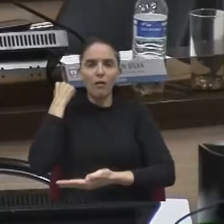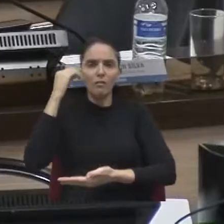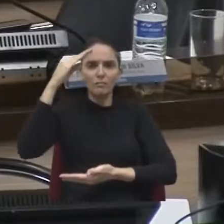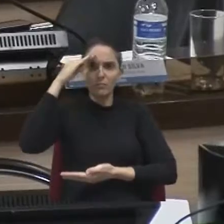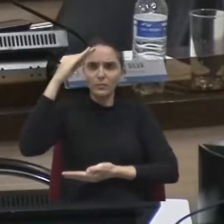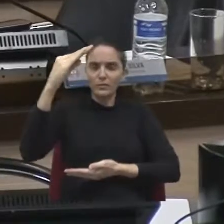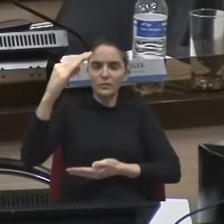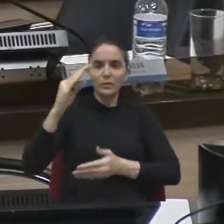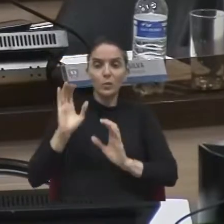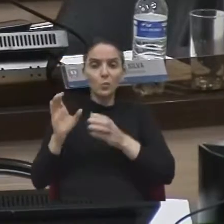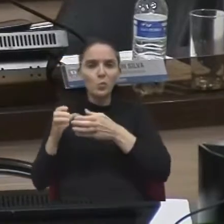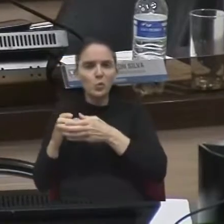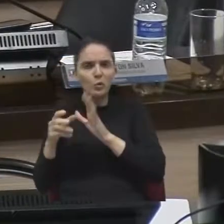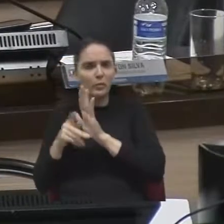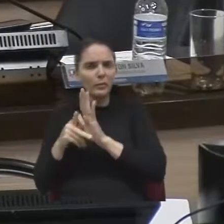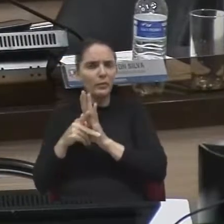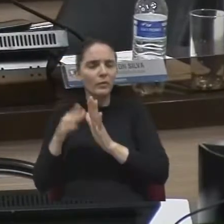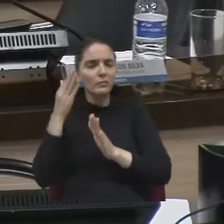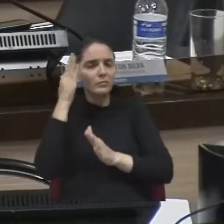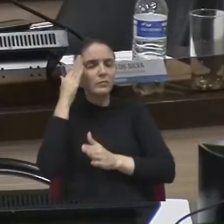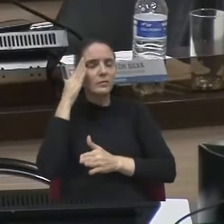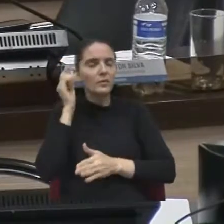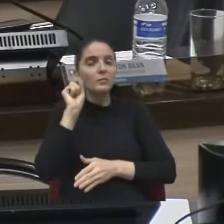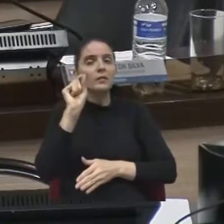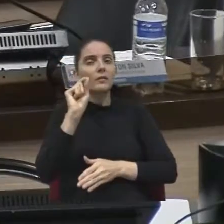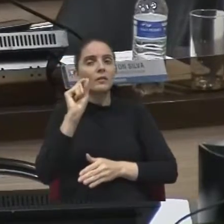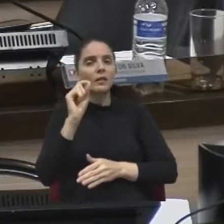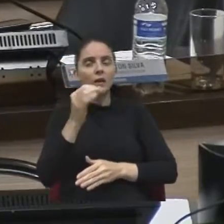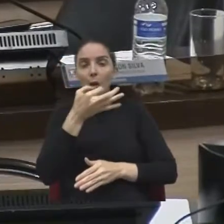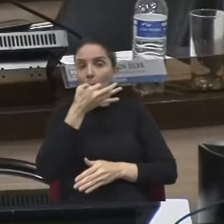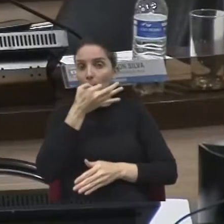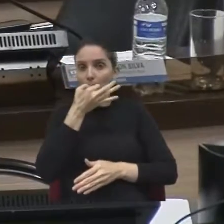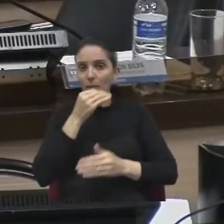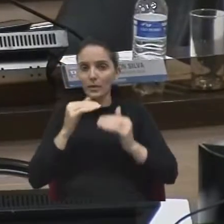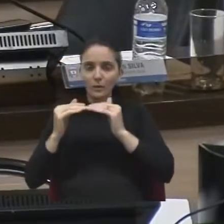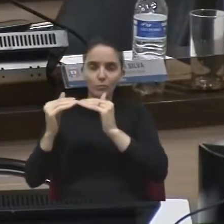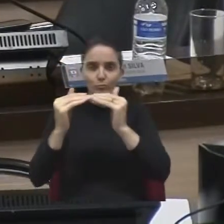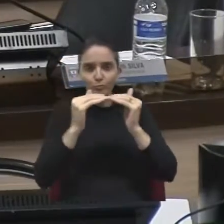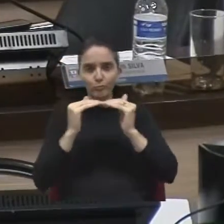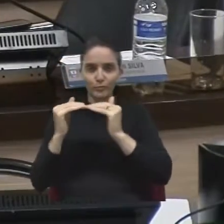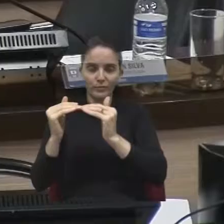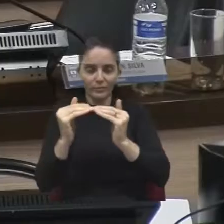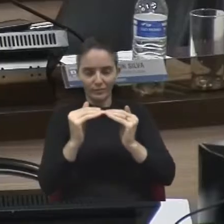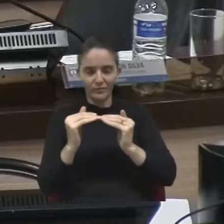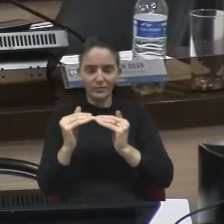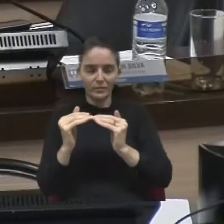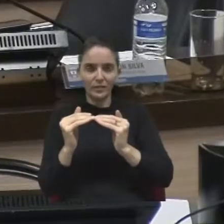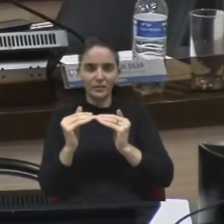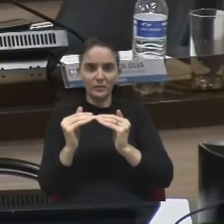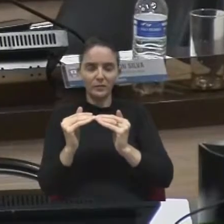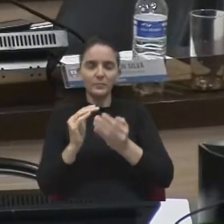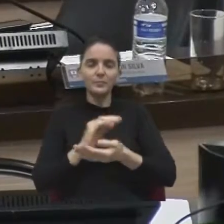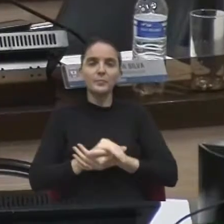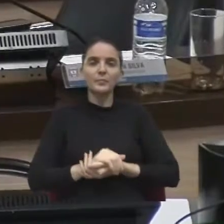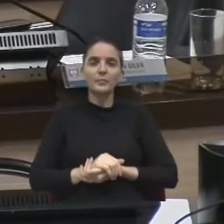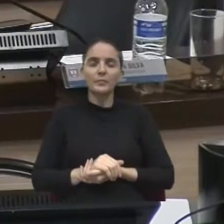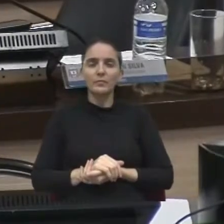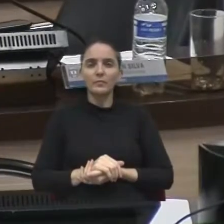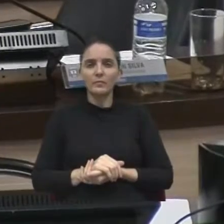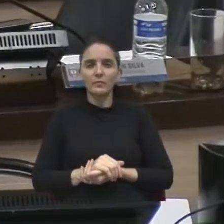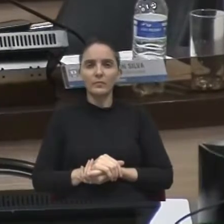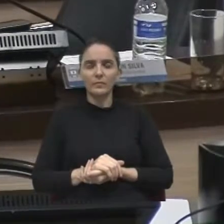dos mesmos anseios aspirados pelos fundadores da Associação dos Antigos Atiradores. O